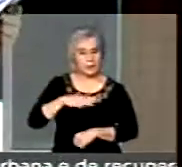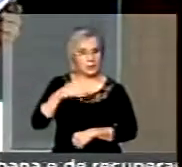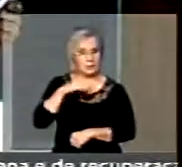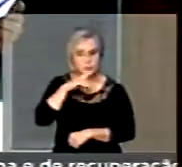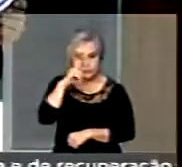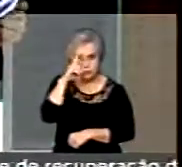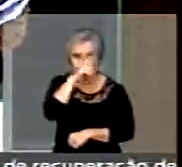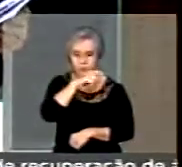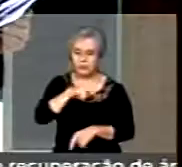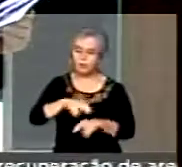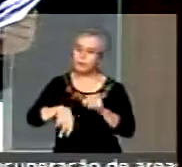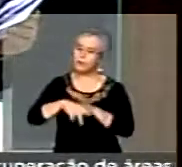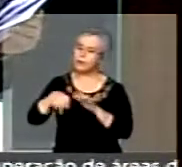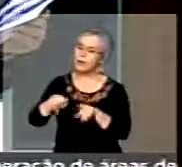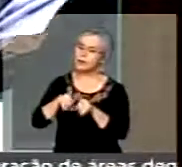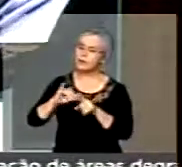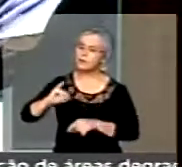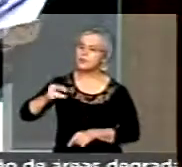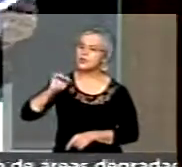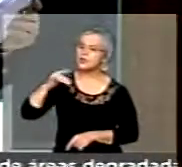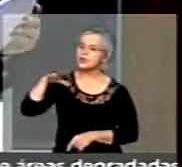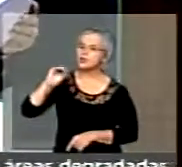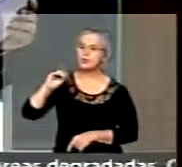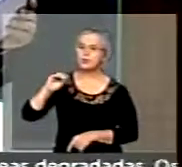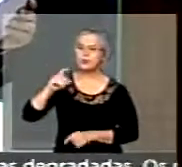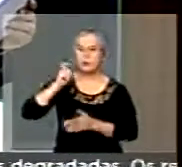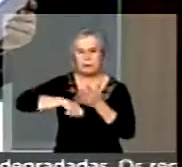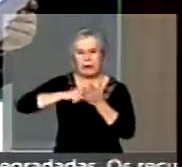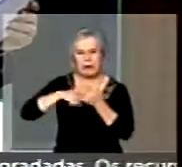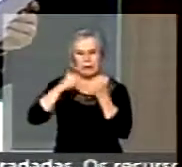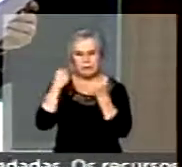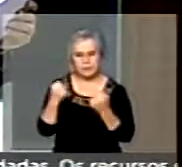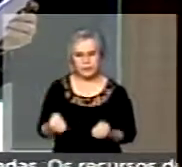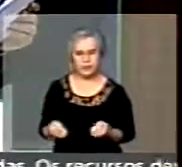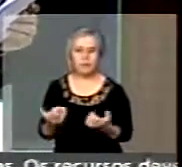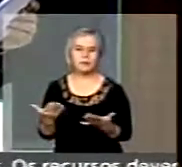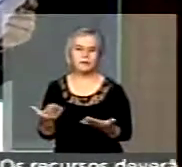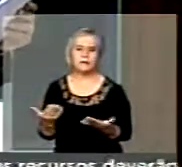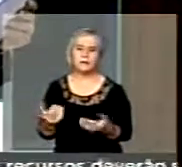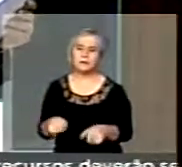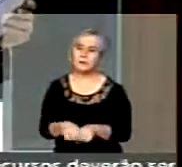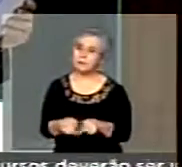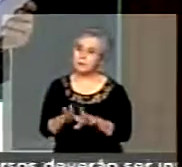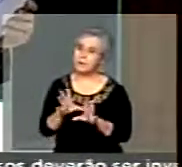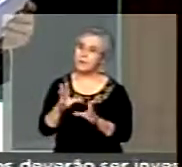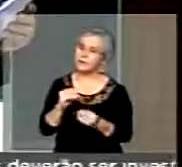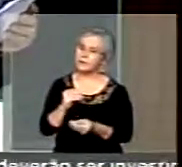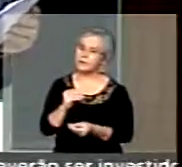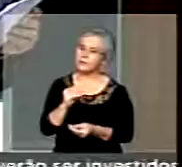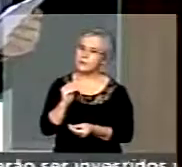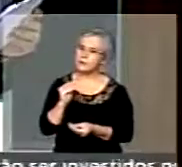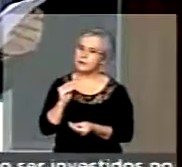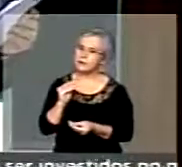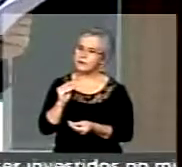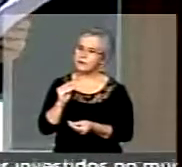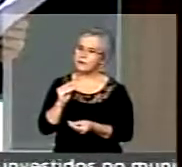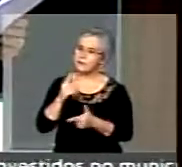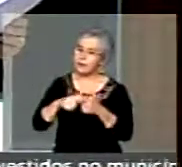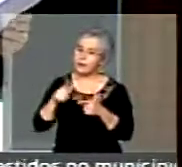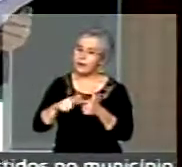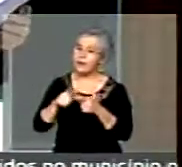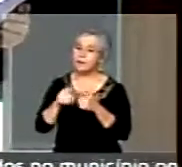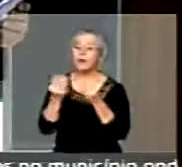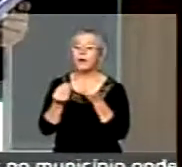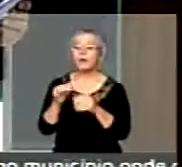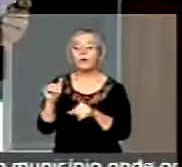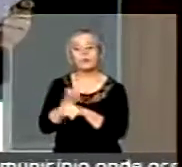altos, carga tributária elevada e deficiências, muitas deficiências de infraestrutura. Um